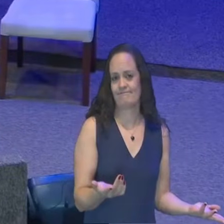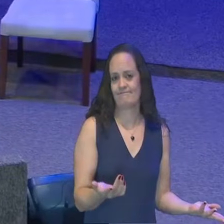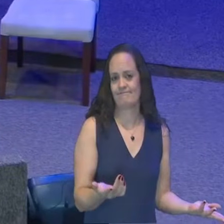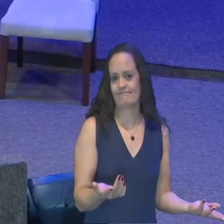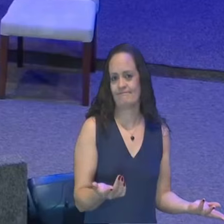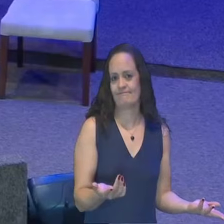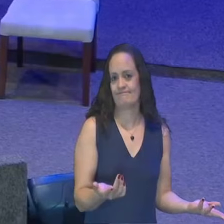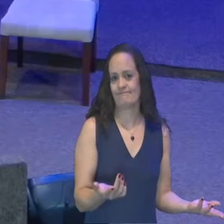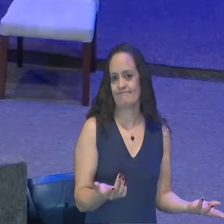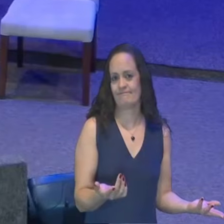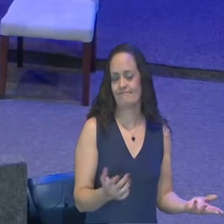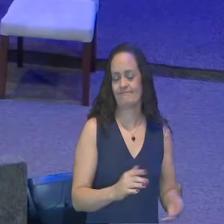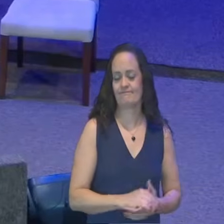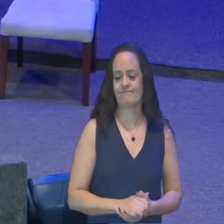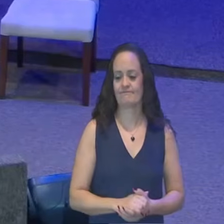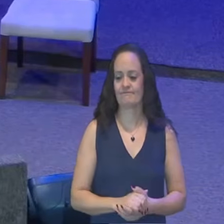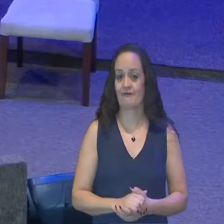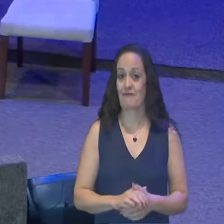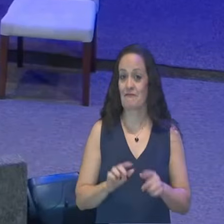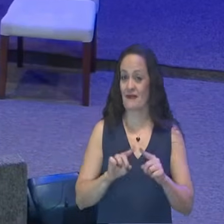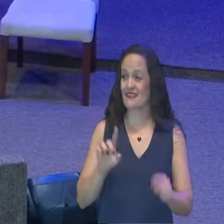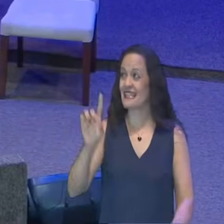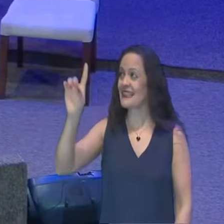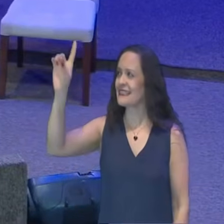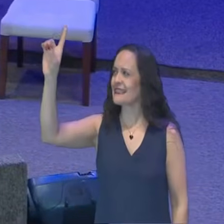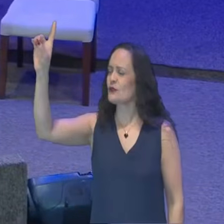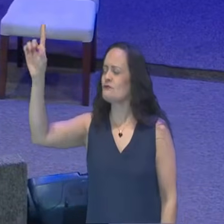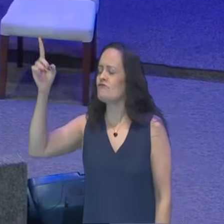E esse Deus ele é tão próximo, mas tão